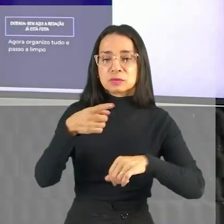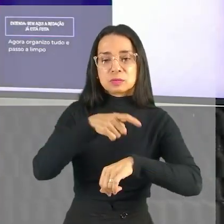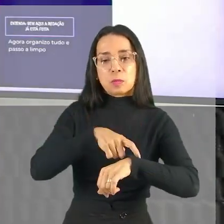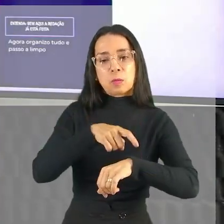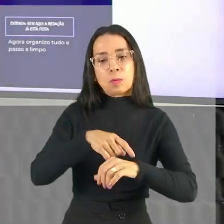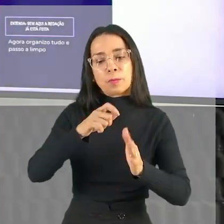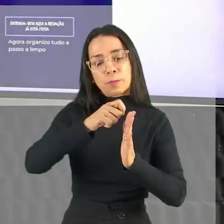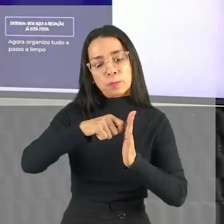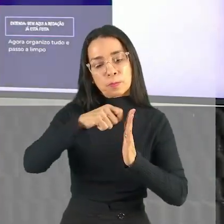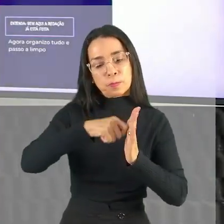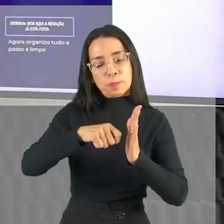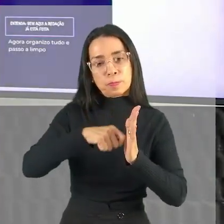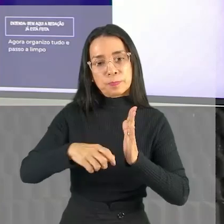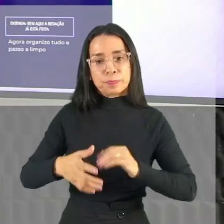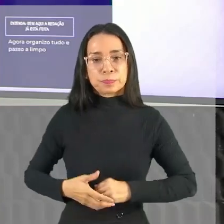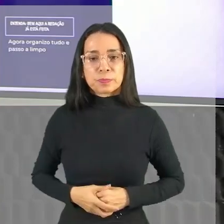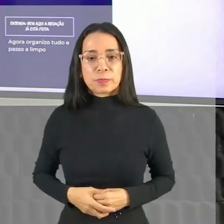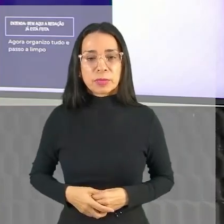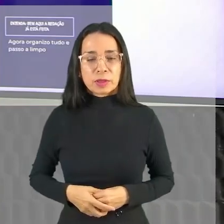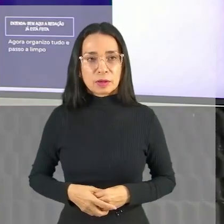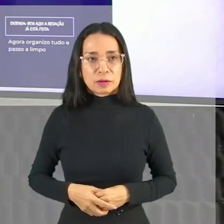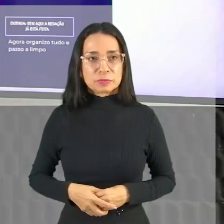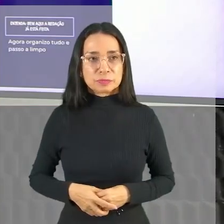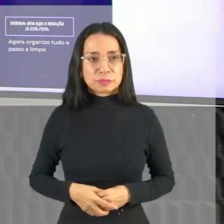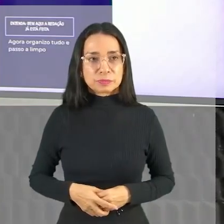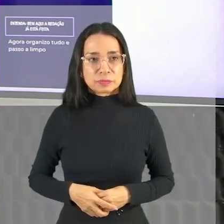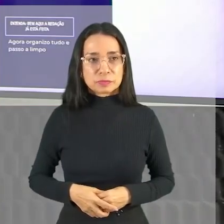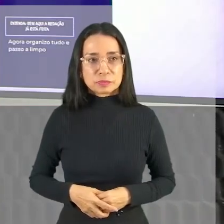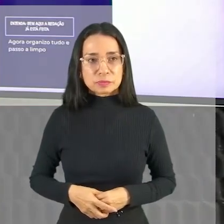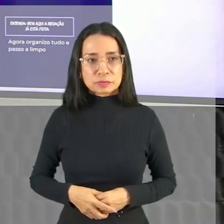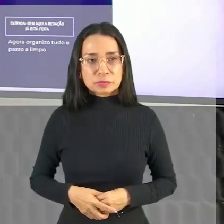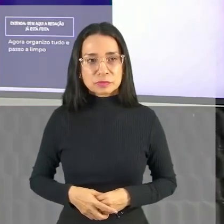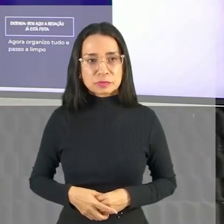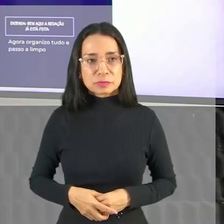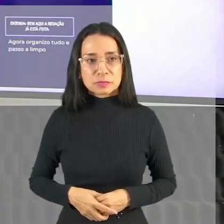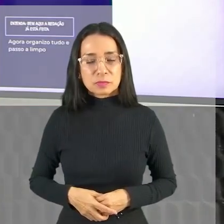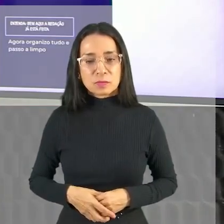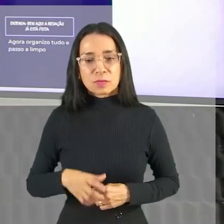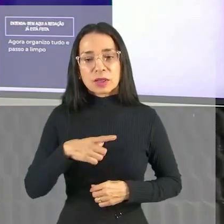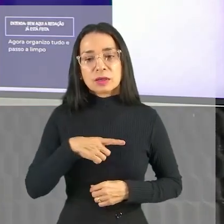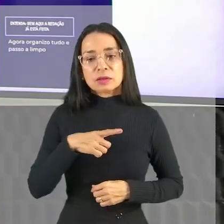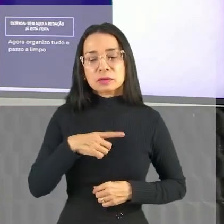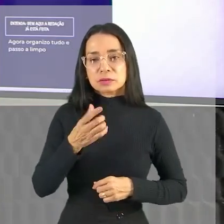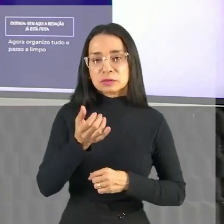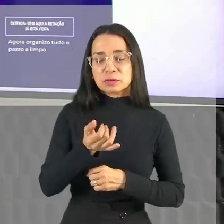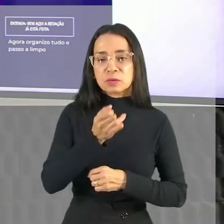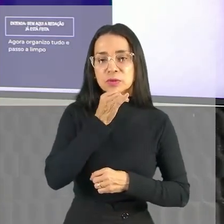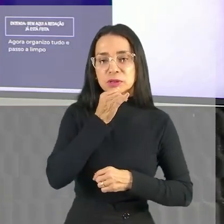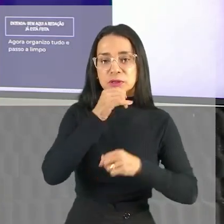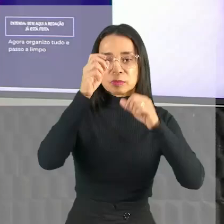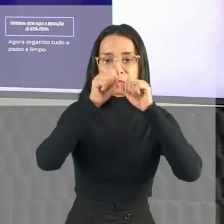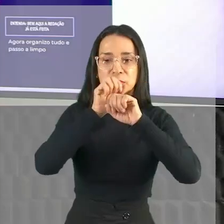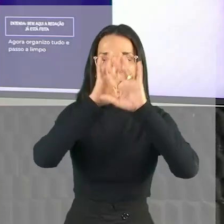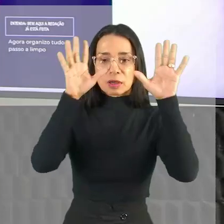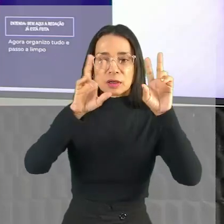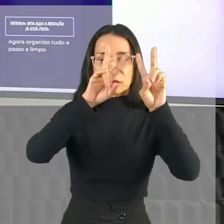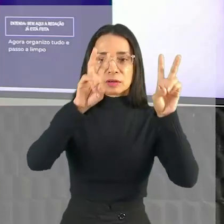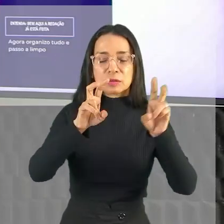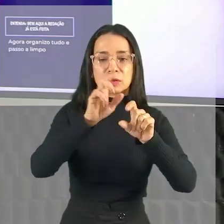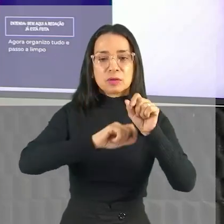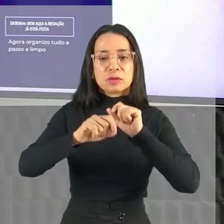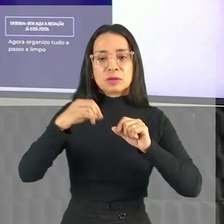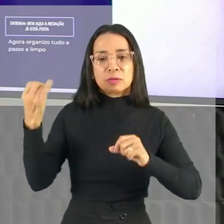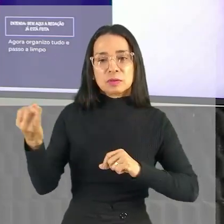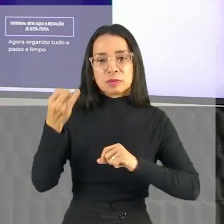E aí, a gente traz para vocês aqui um exemplo muito claro de um tema muito pertinente.